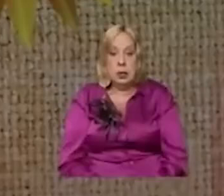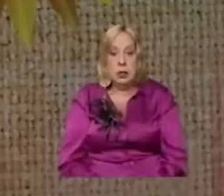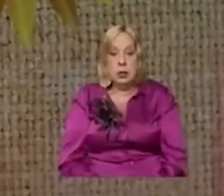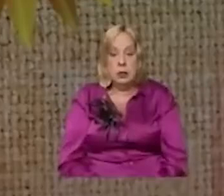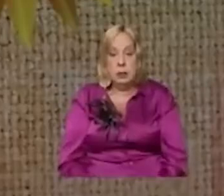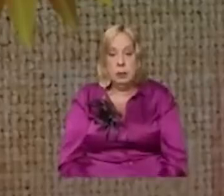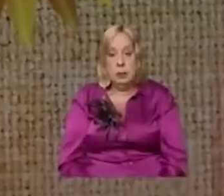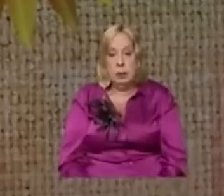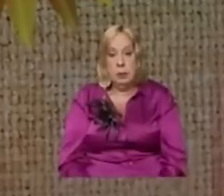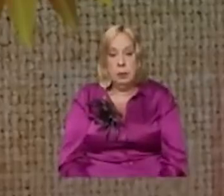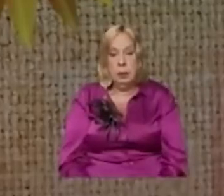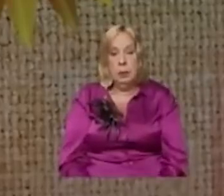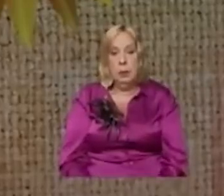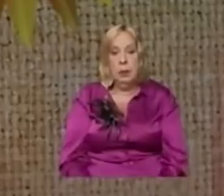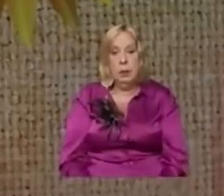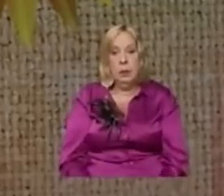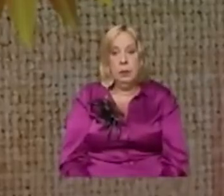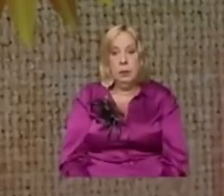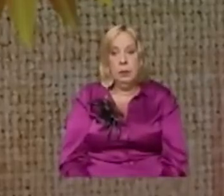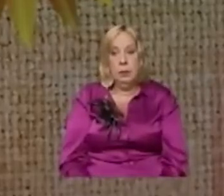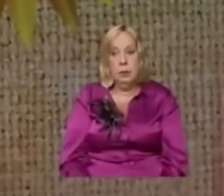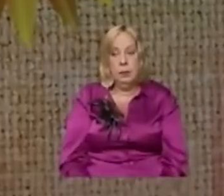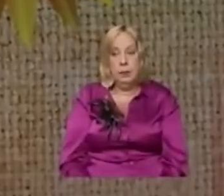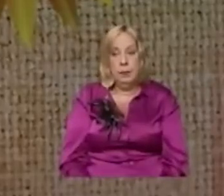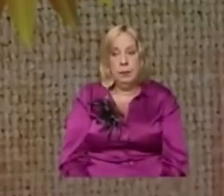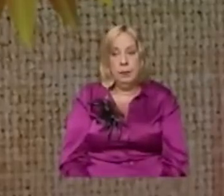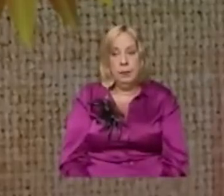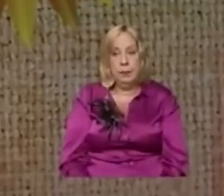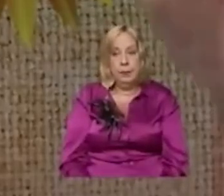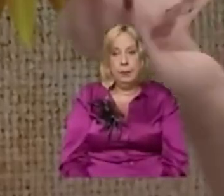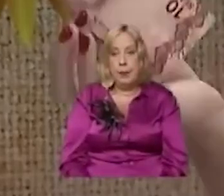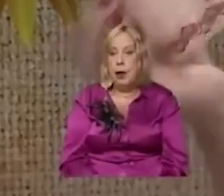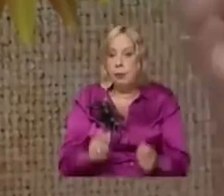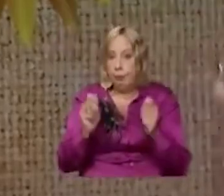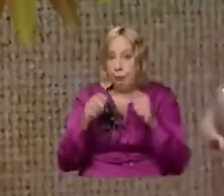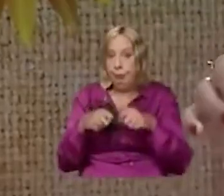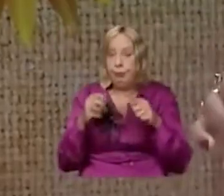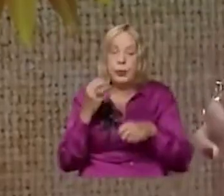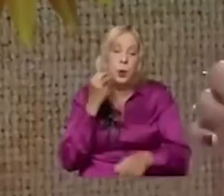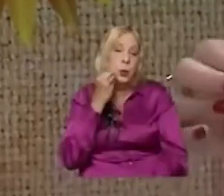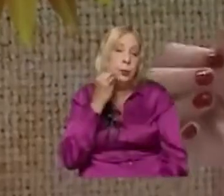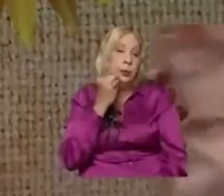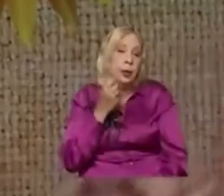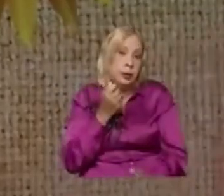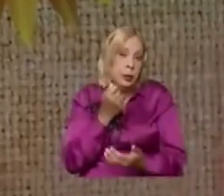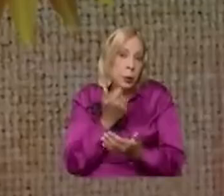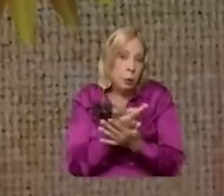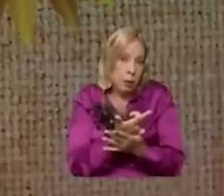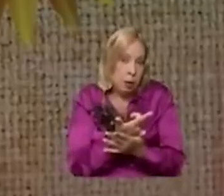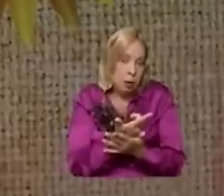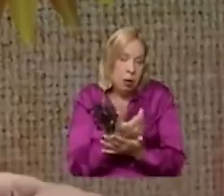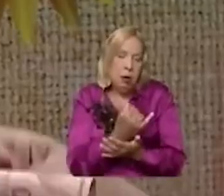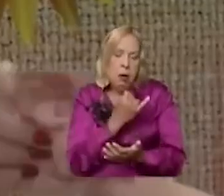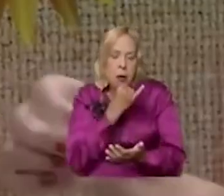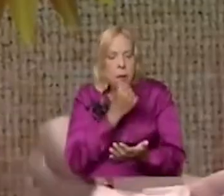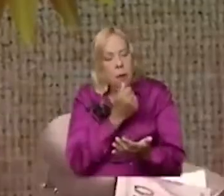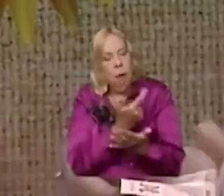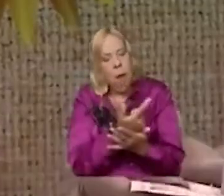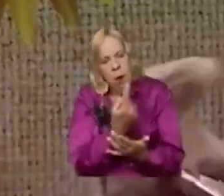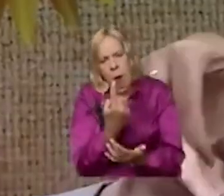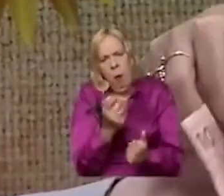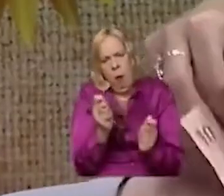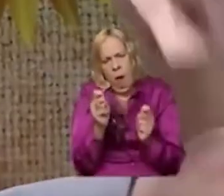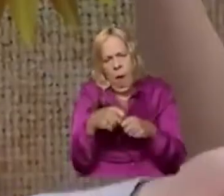3, muito mais oportunidade de você adquirir. E 15, né? Se a gente fizesse aqui, ó. Se